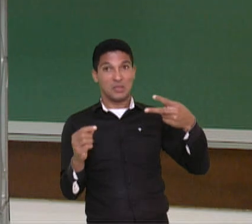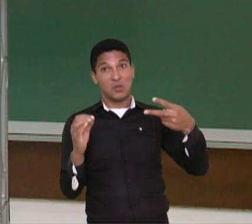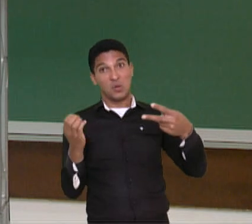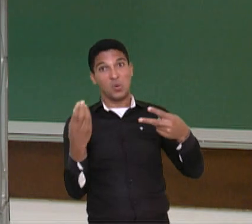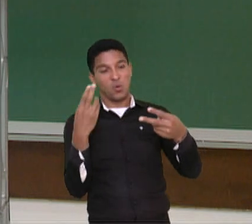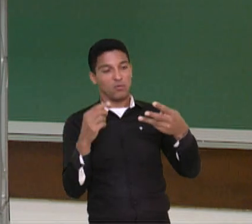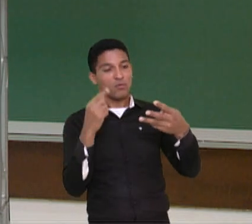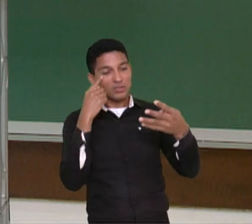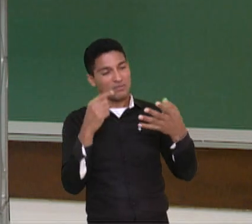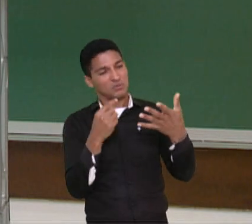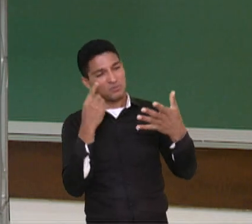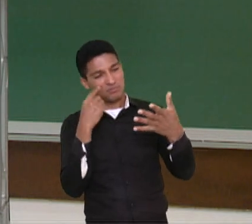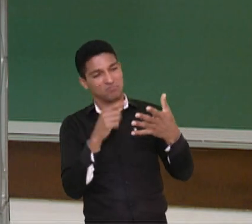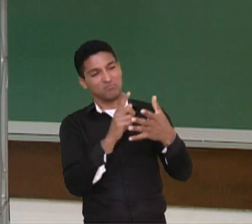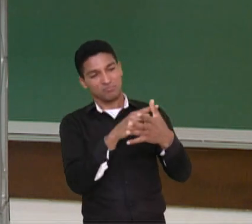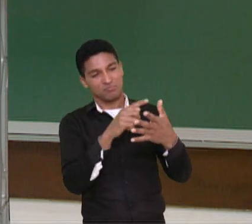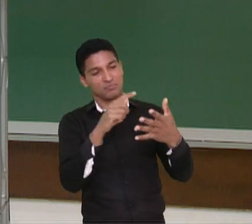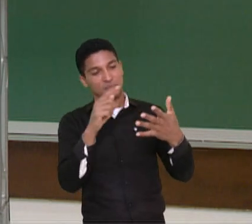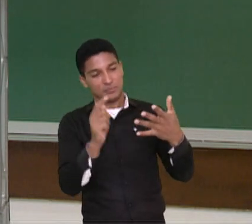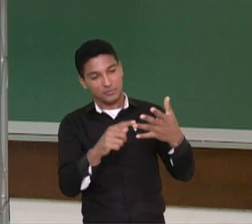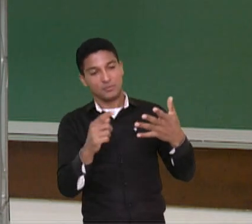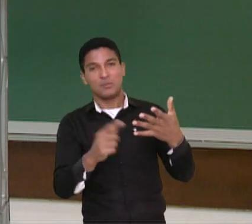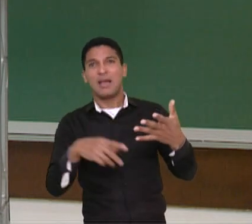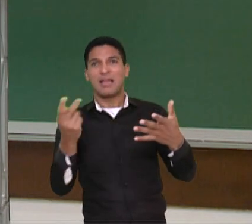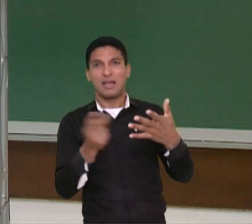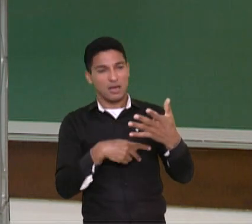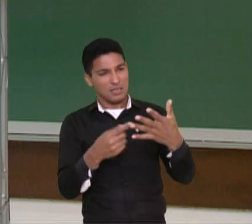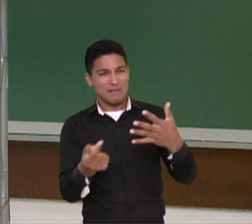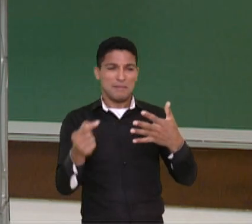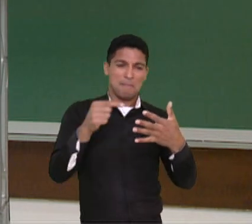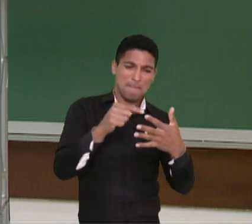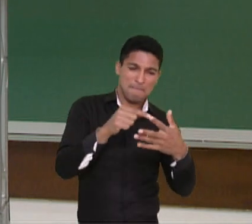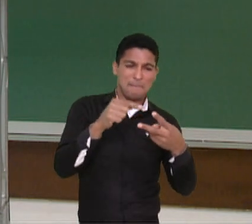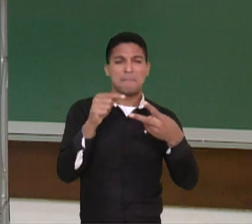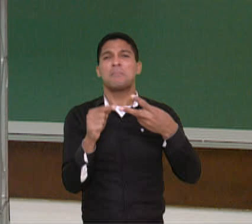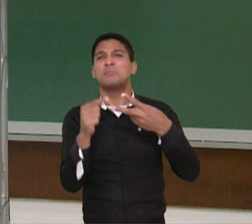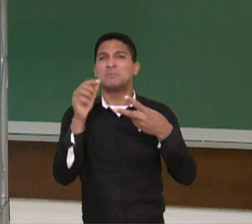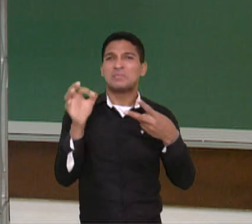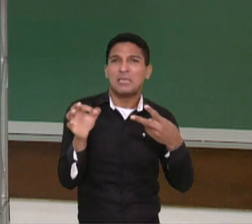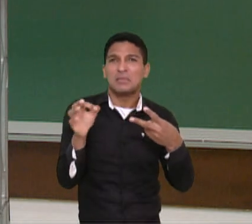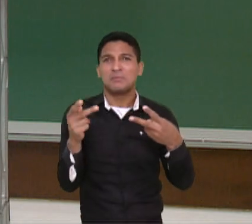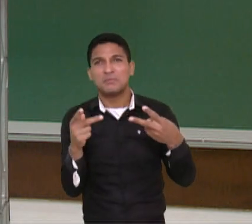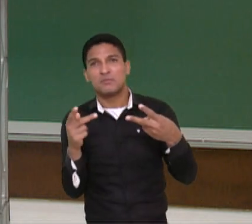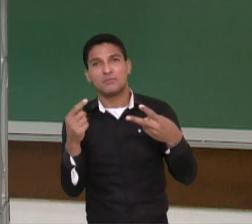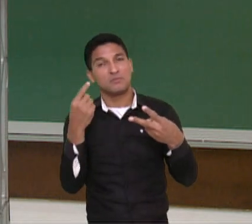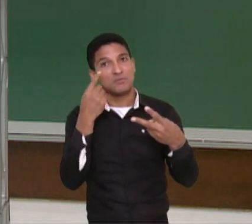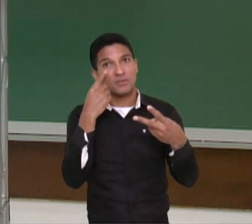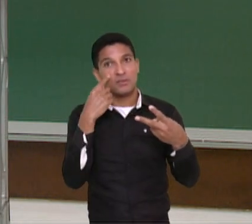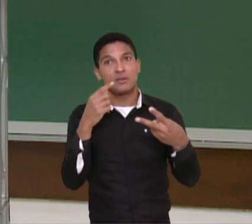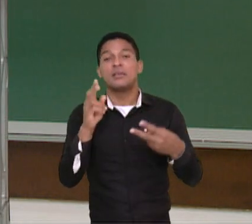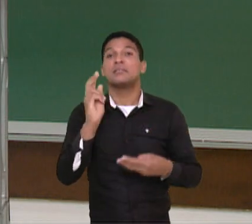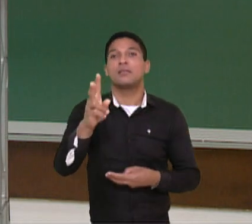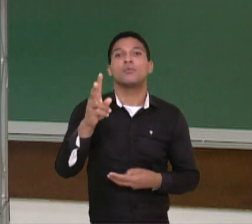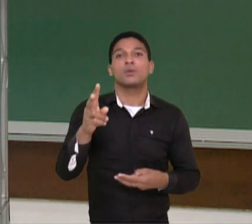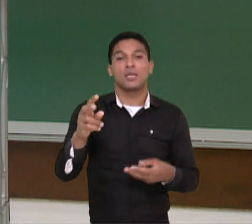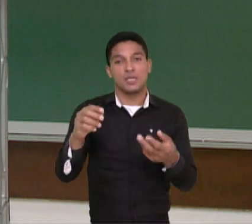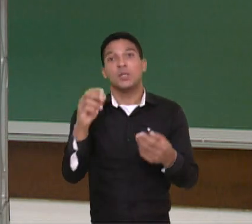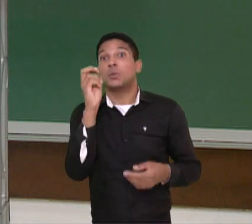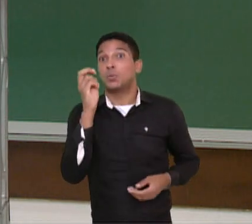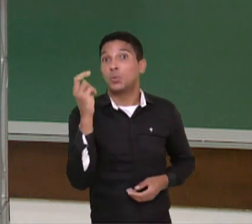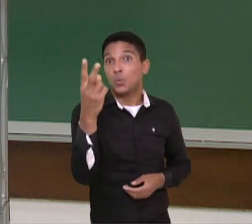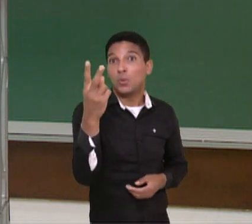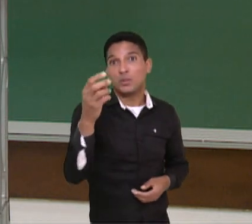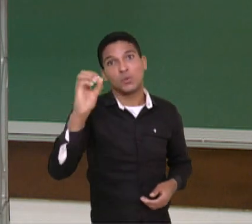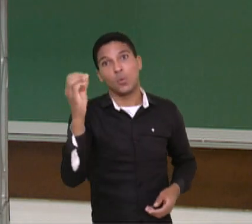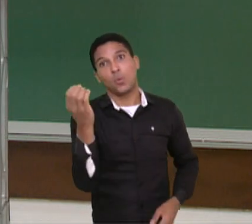É sempre bom vocês lembrarem disso, que isso vai ajudá-los a eliminar as questões que são erradas, né? 2 ou 3 estão totalmente erradas, são